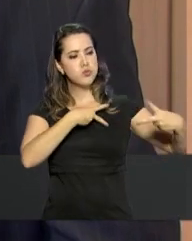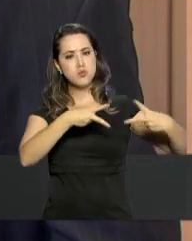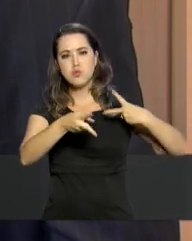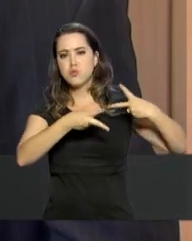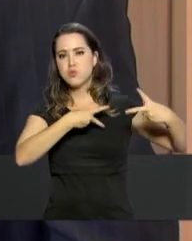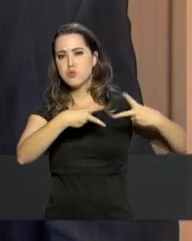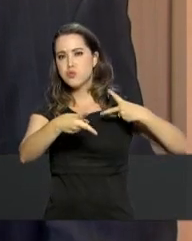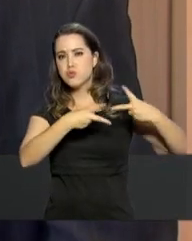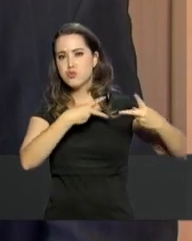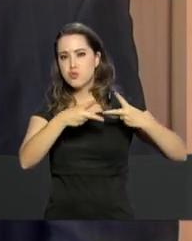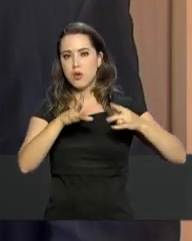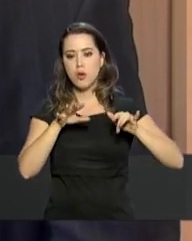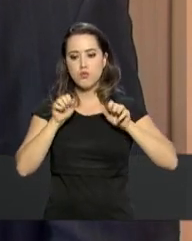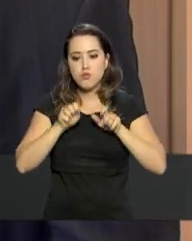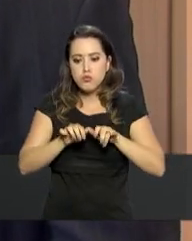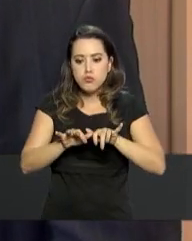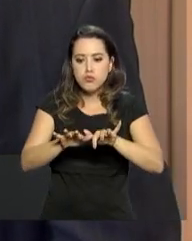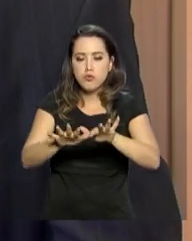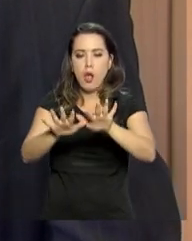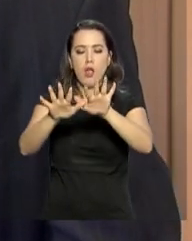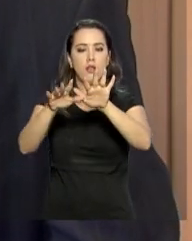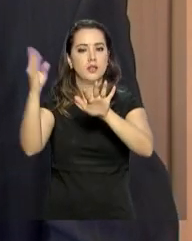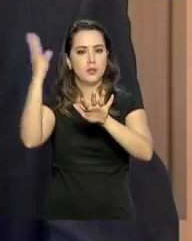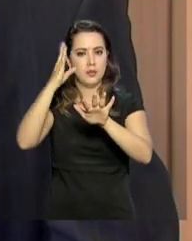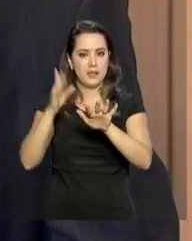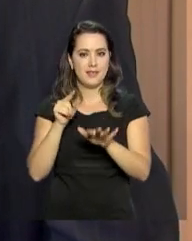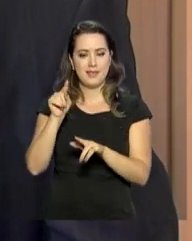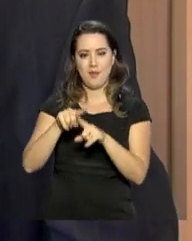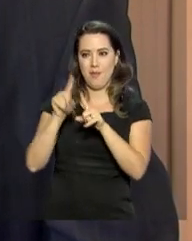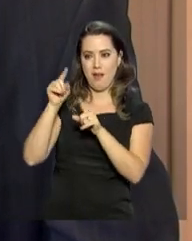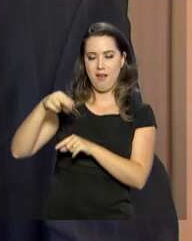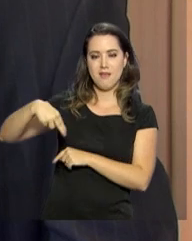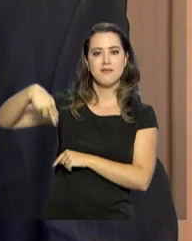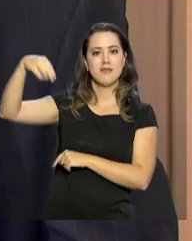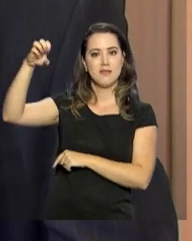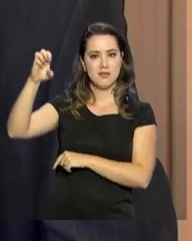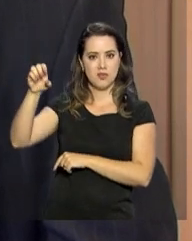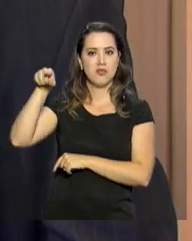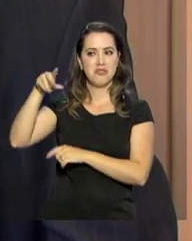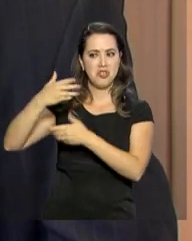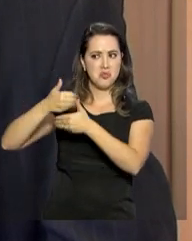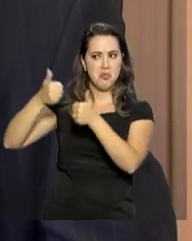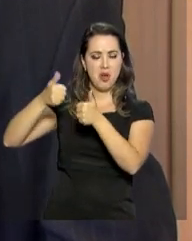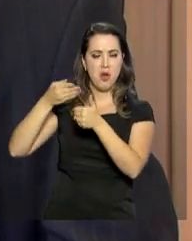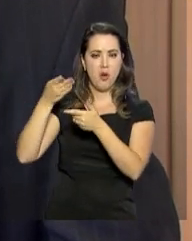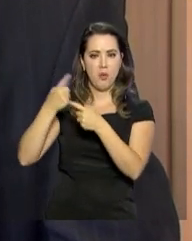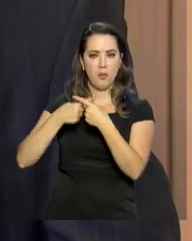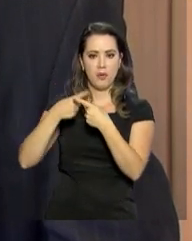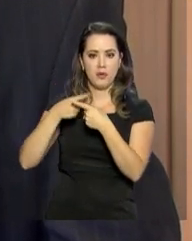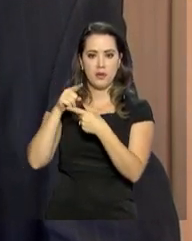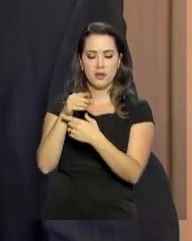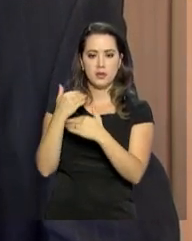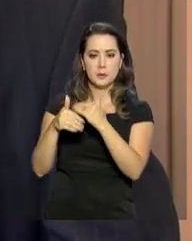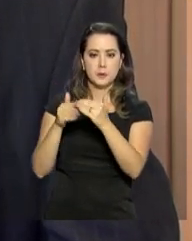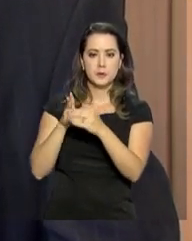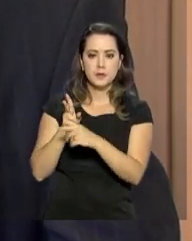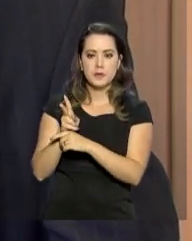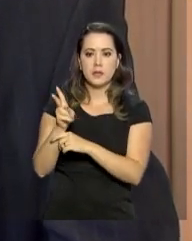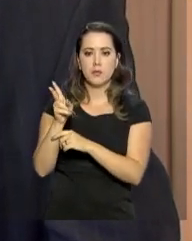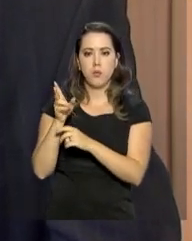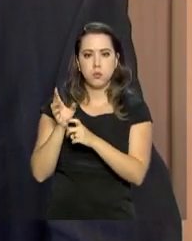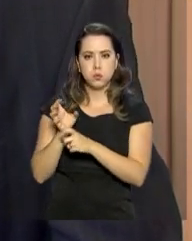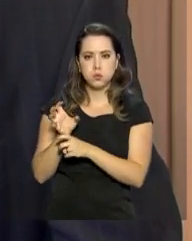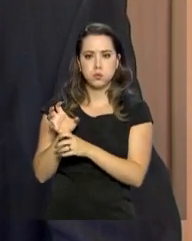no brasil é claro que os ventos no nordeste são ventos melhores porque eles têm uma permanência maior